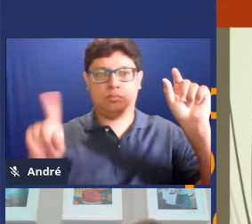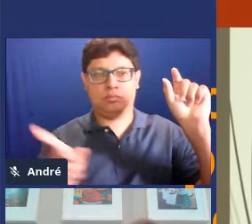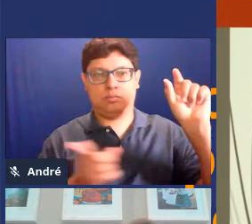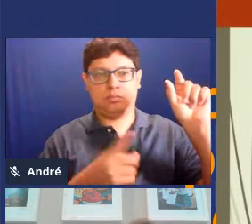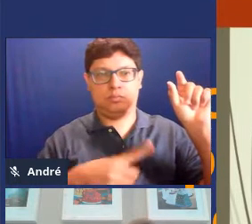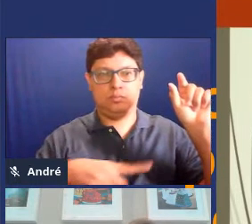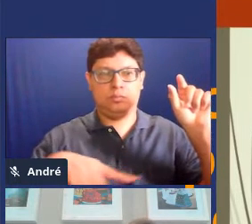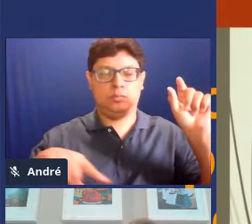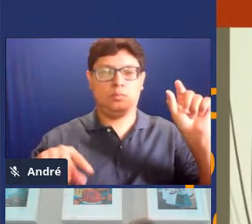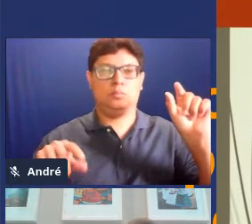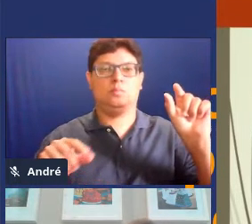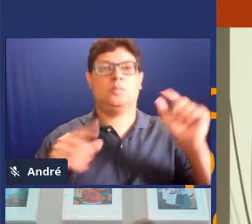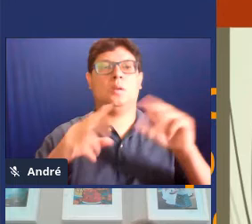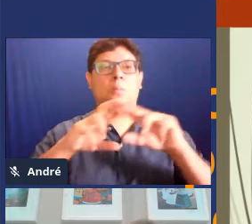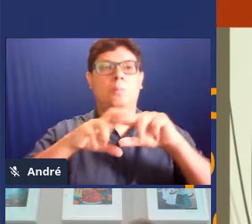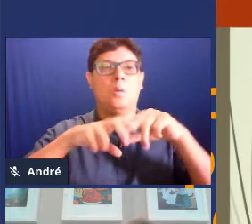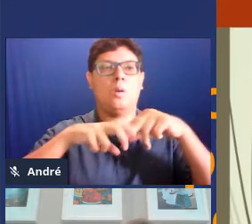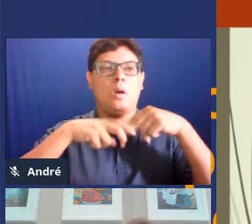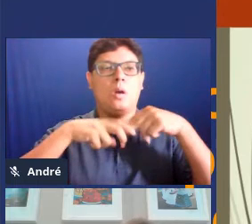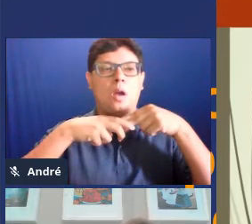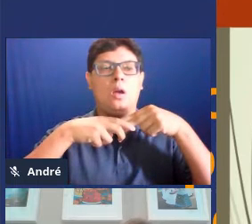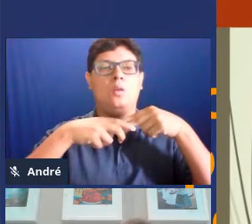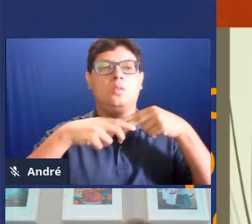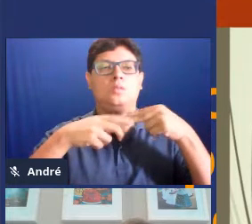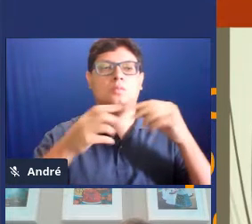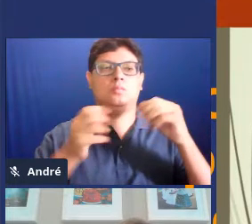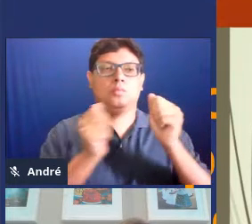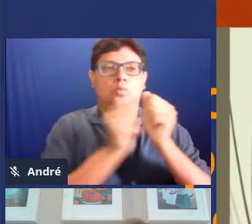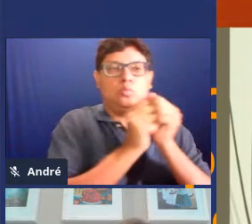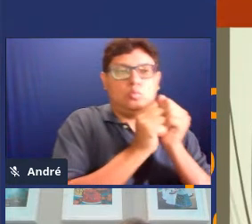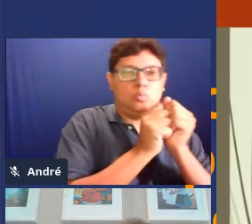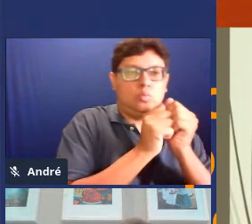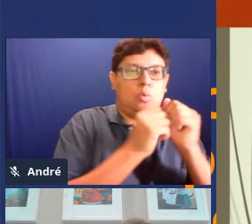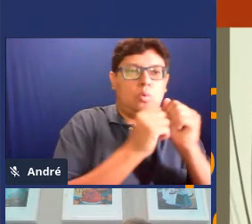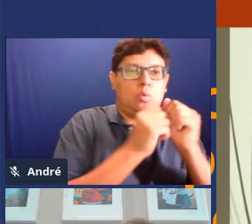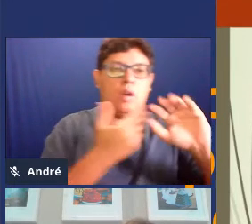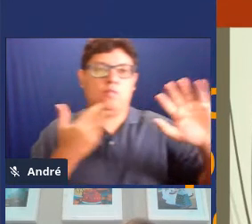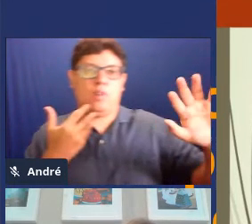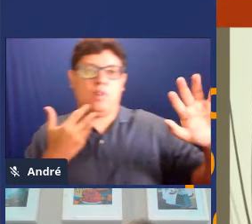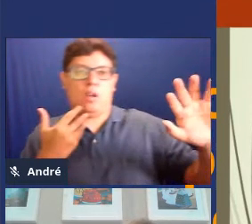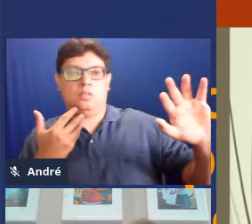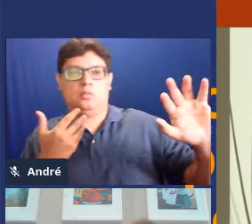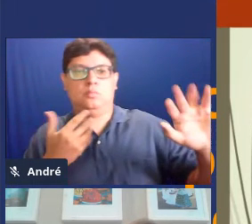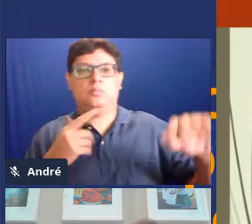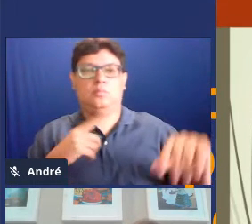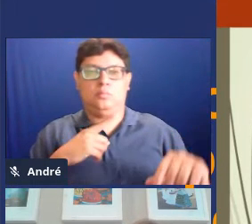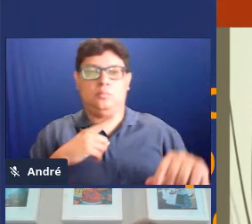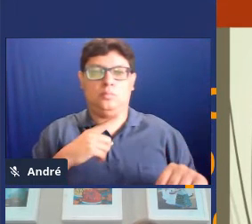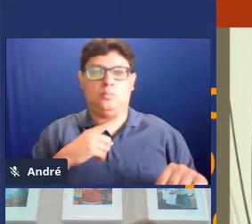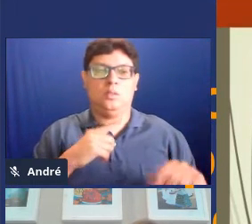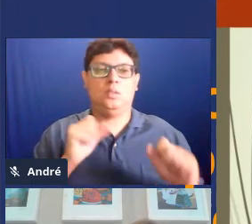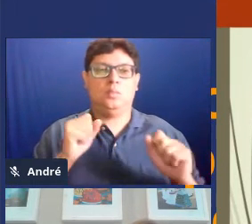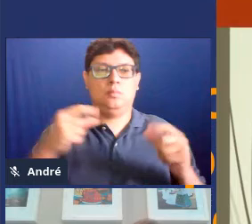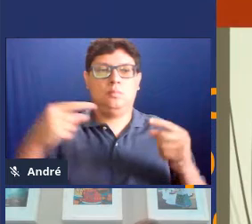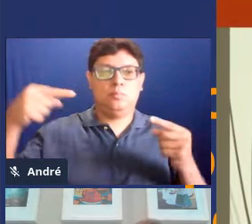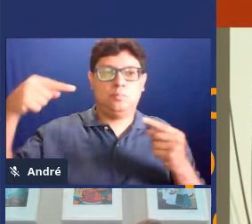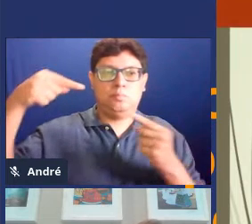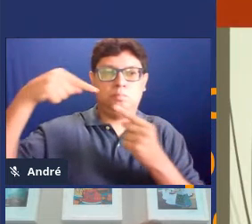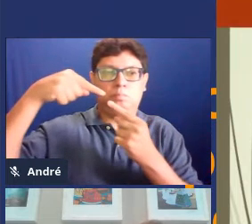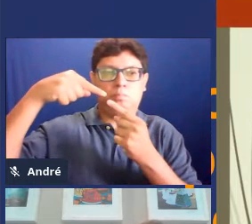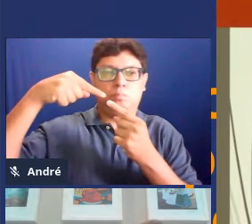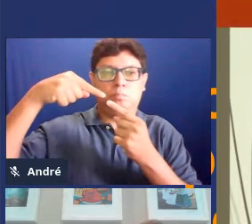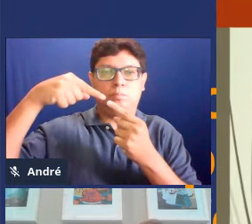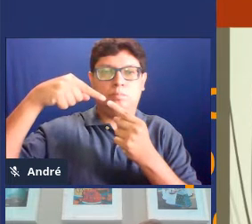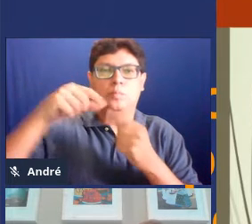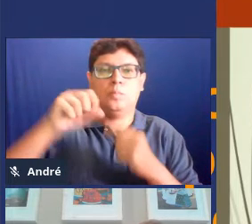vai dando a função dela. Horas aproximando mais, com pontos de sulfeto, ligações menos rígidas, com pontos